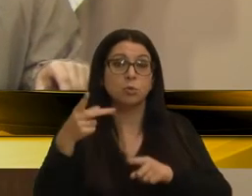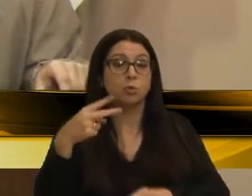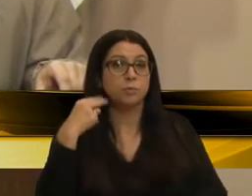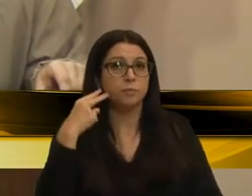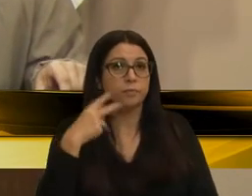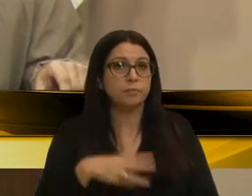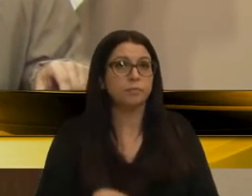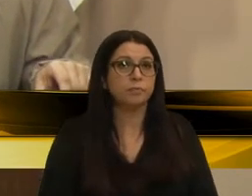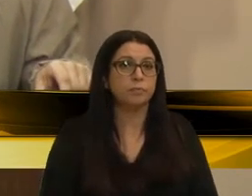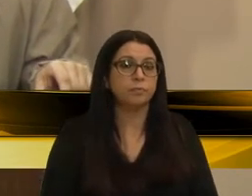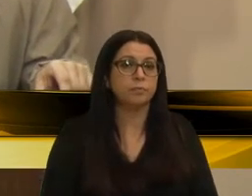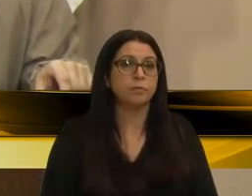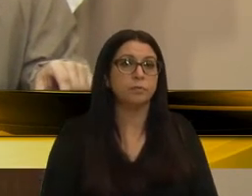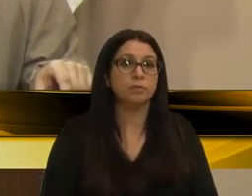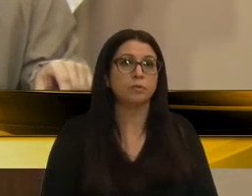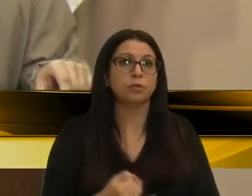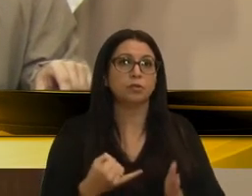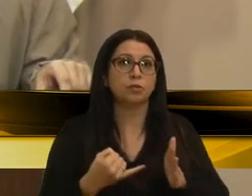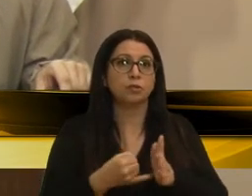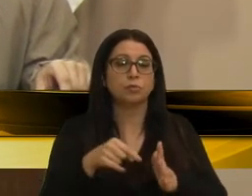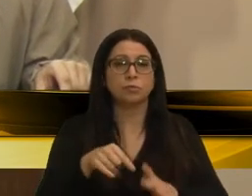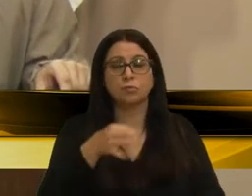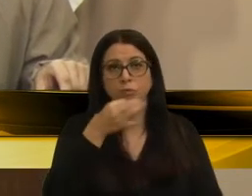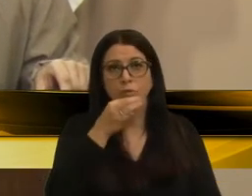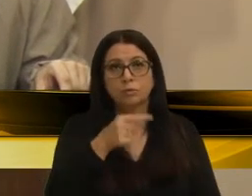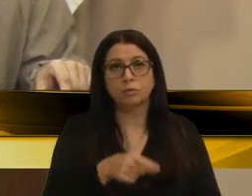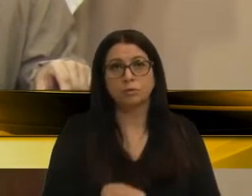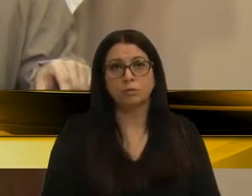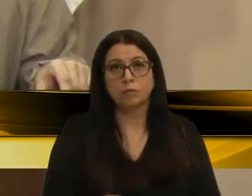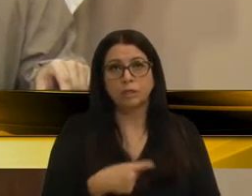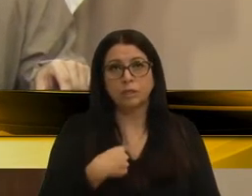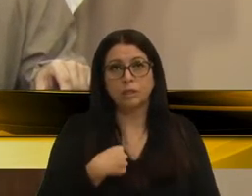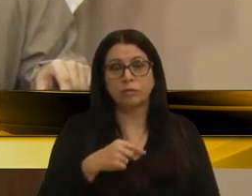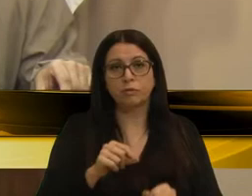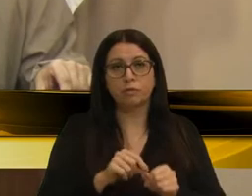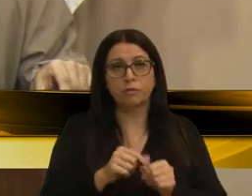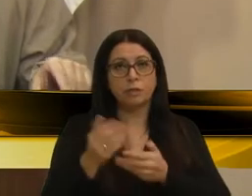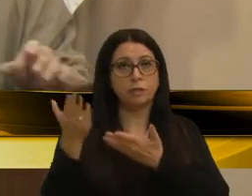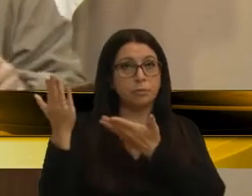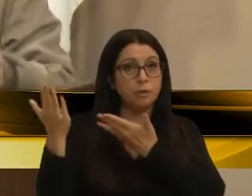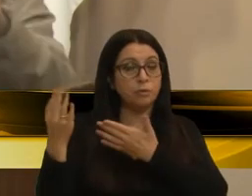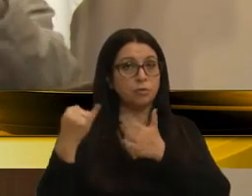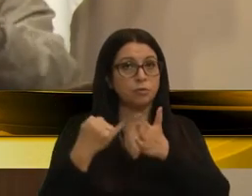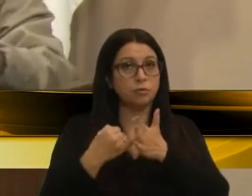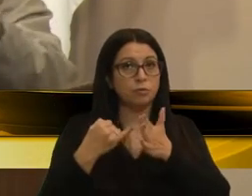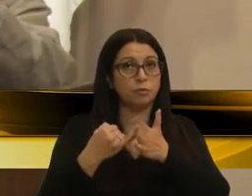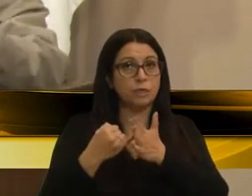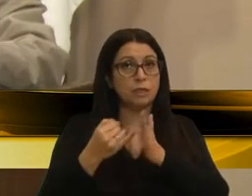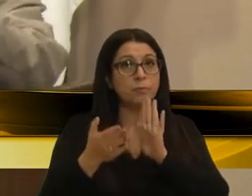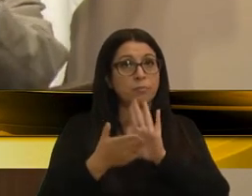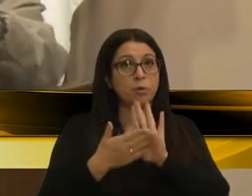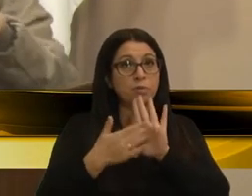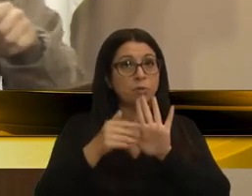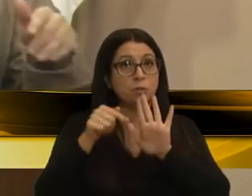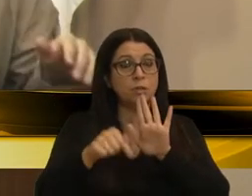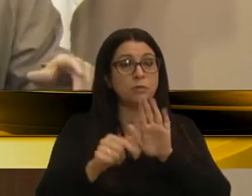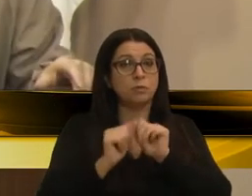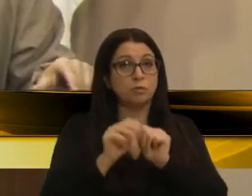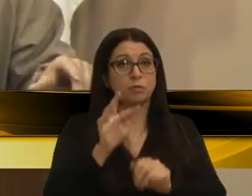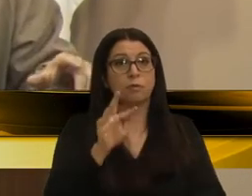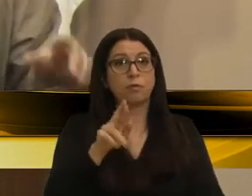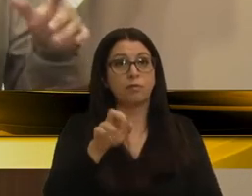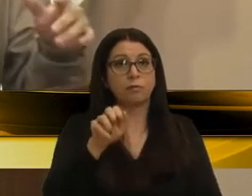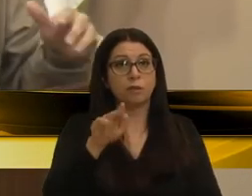vereadores do Instituto Federal de Caxias do Sul. E eu fiz a homenagem ao Instituto Federal, propus e presidi a frente